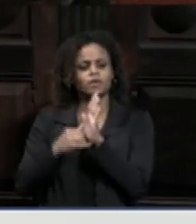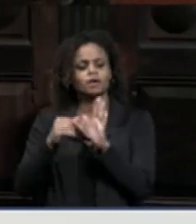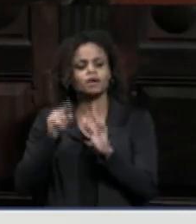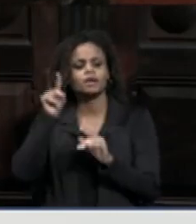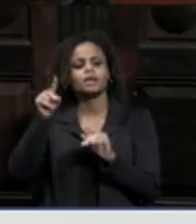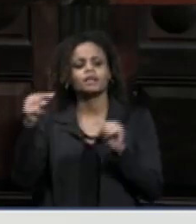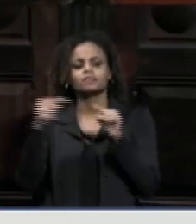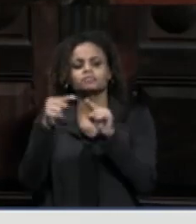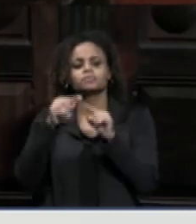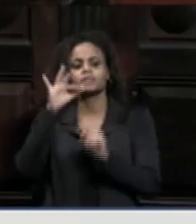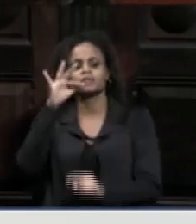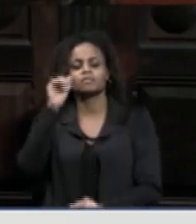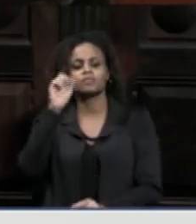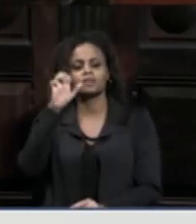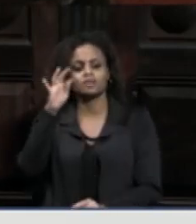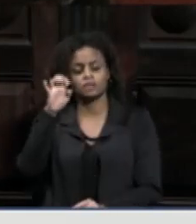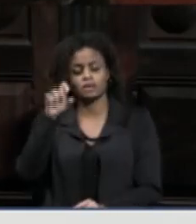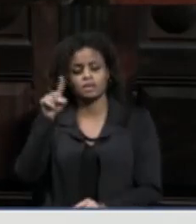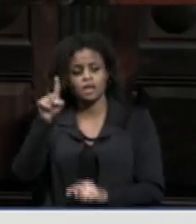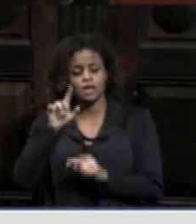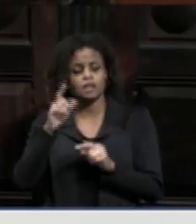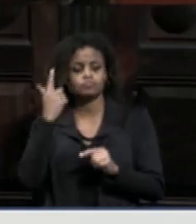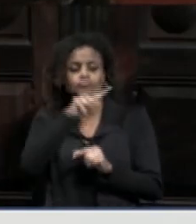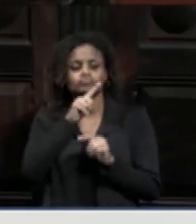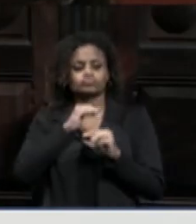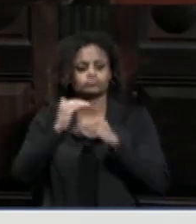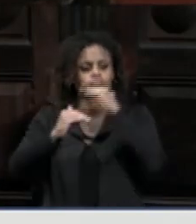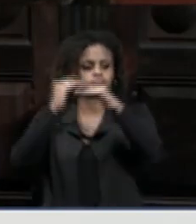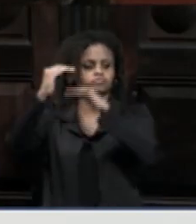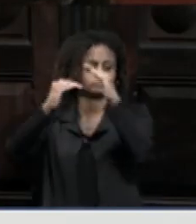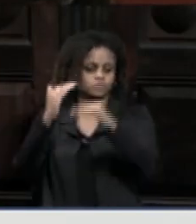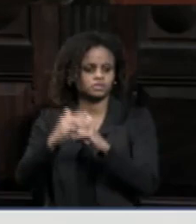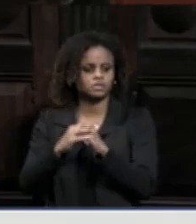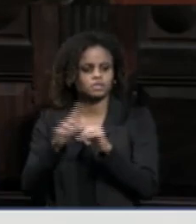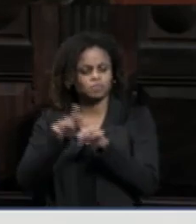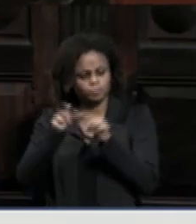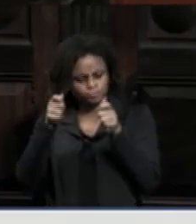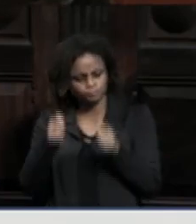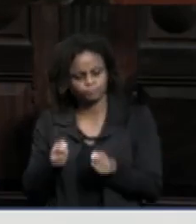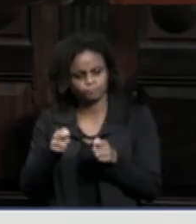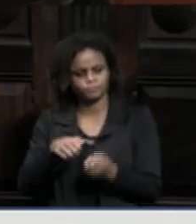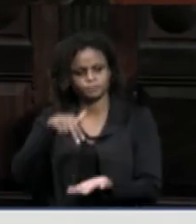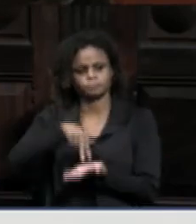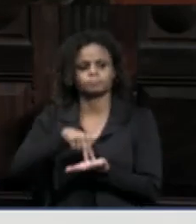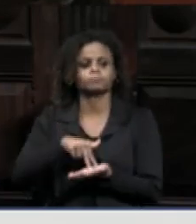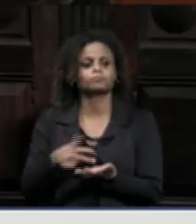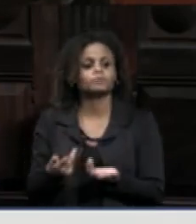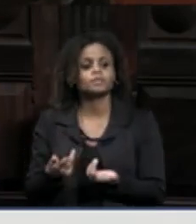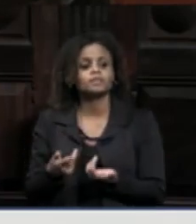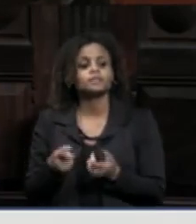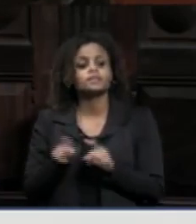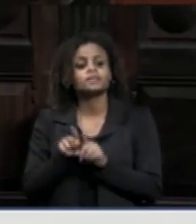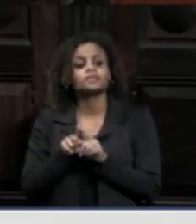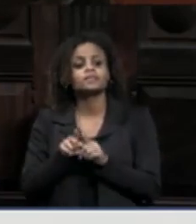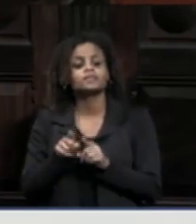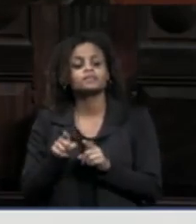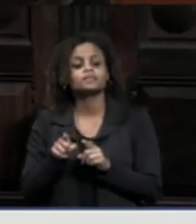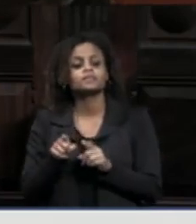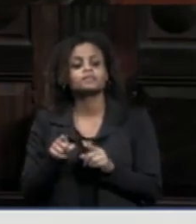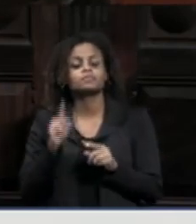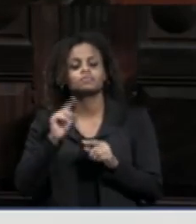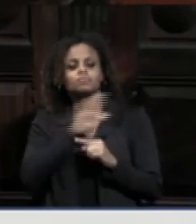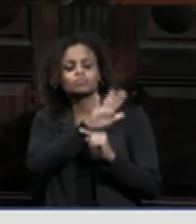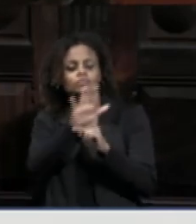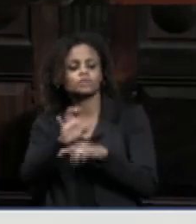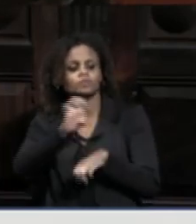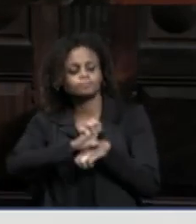ela possa avançar enquanto instituição, se consolidar ainda mais e cumprir um papel ainda mais importante para o Estado do